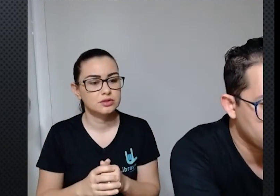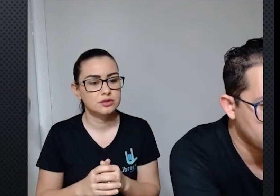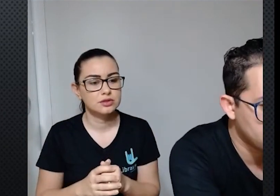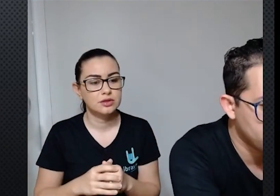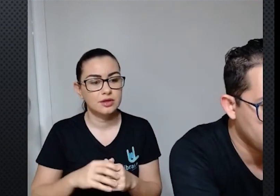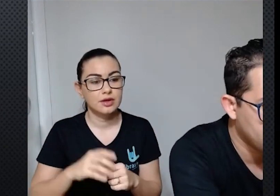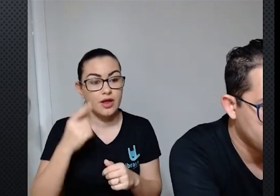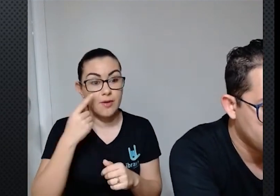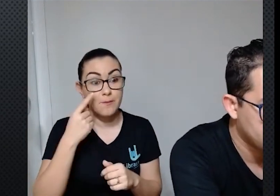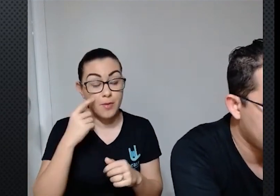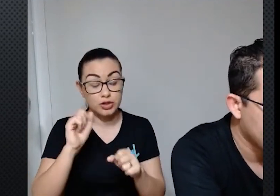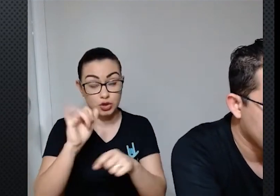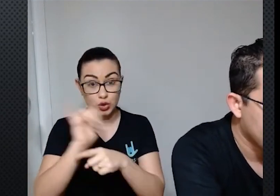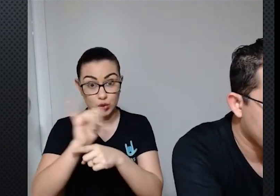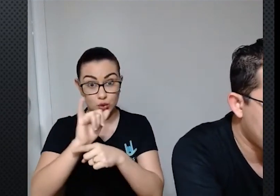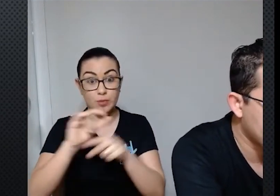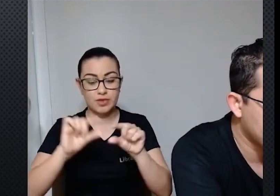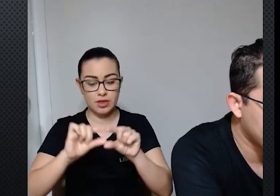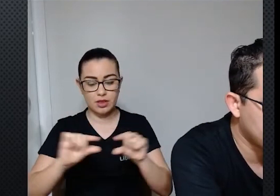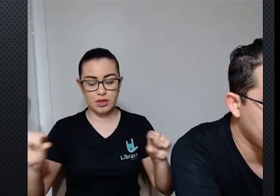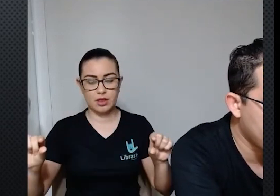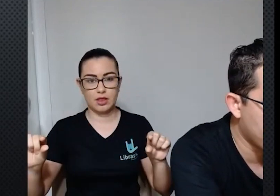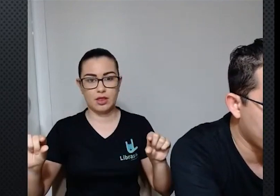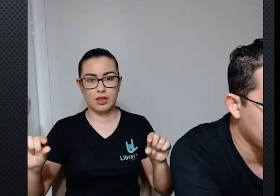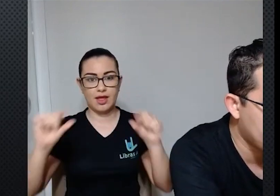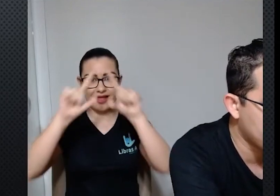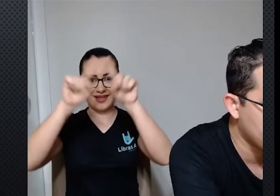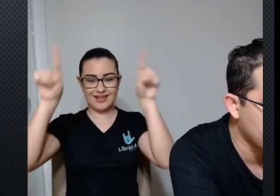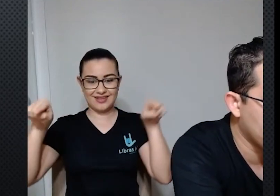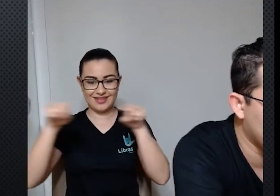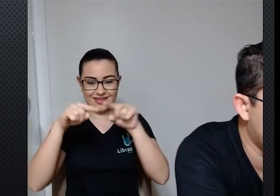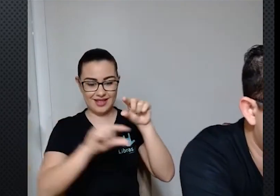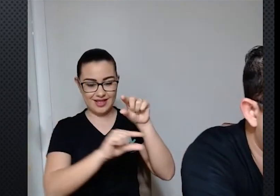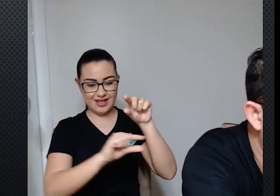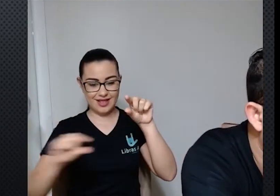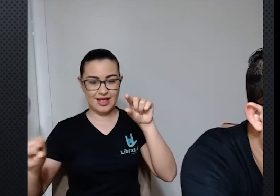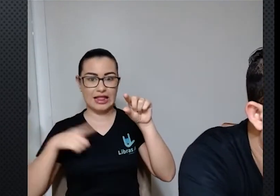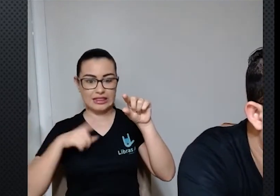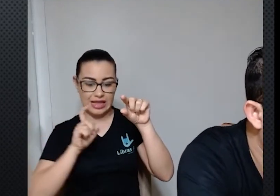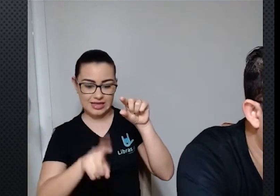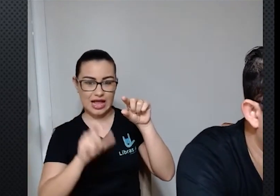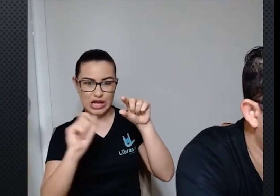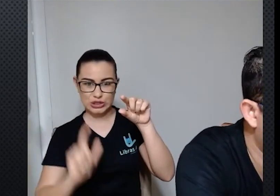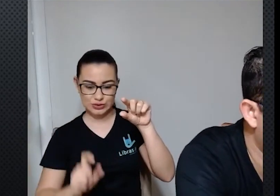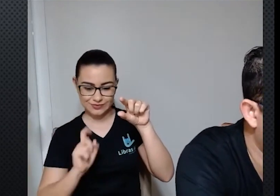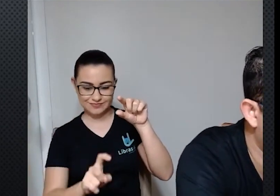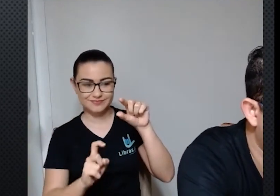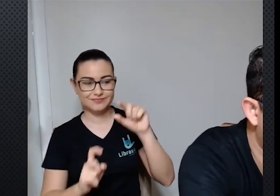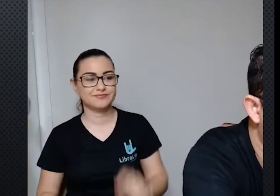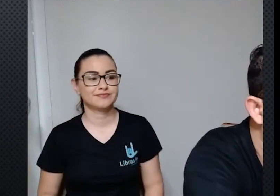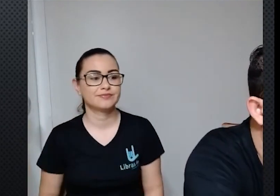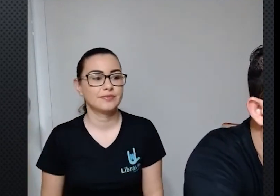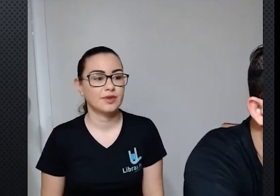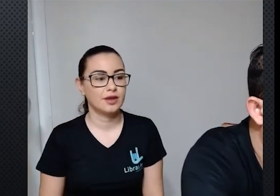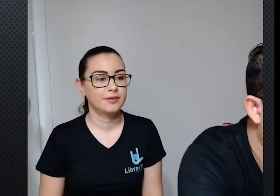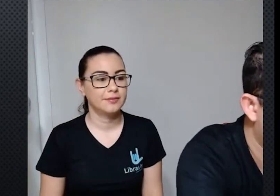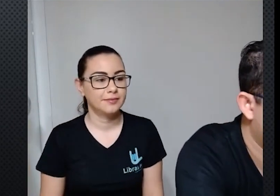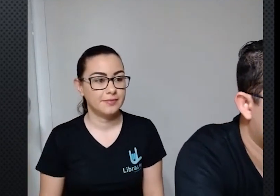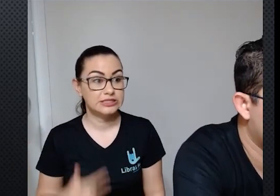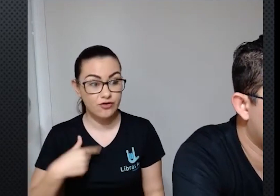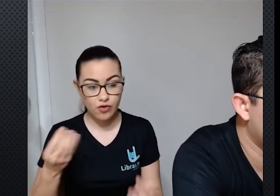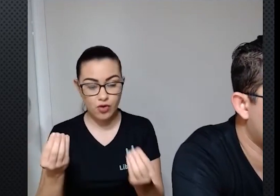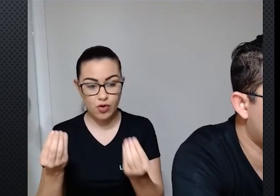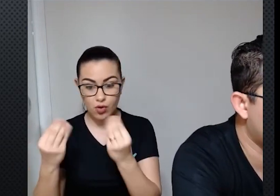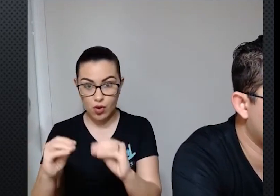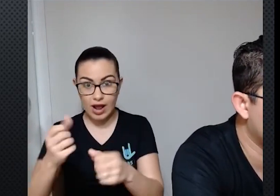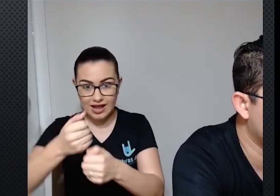você vai conseguir ver, tá? Mas eu vou também aproveitar, deixa eu colocar aqui, deixa eu aproveitar que o pessoal tá pedindo,